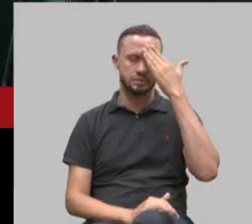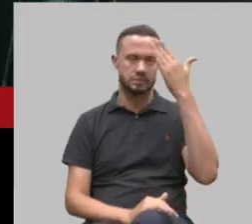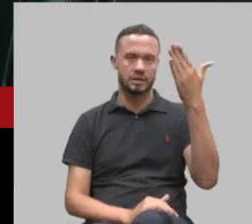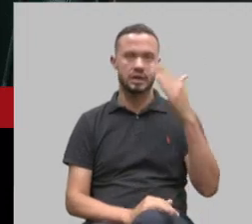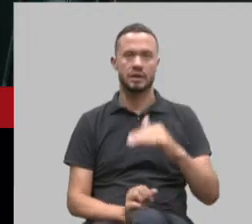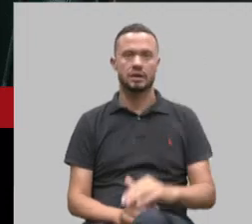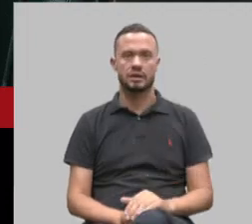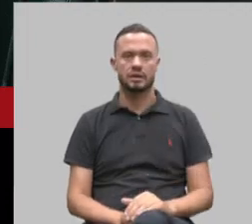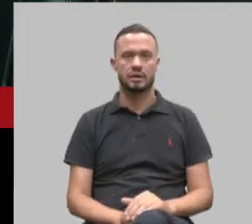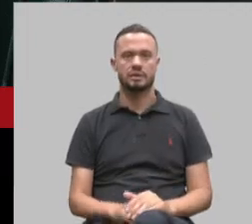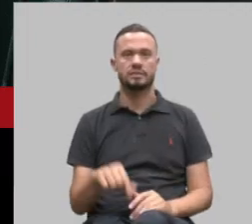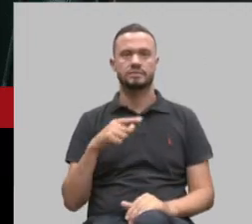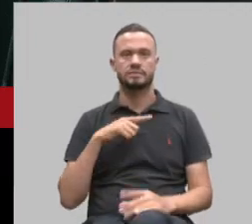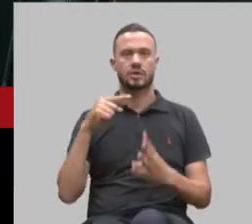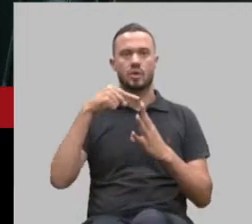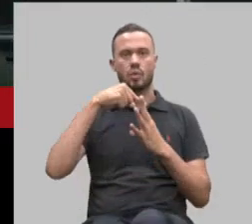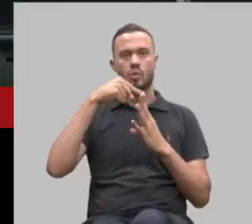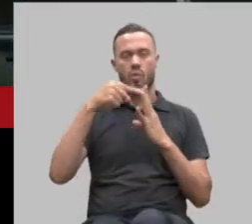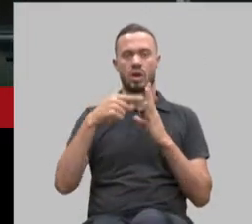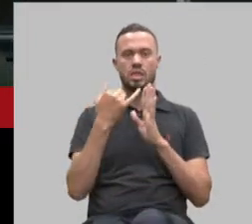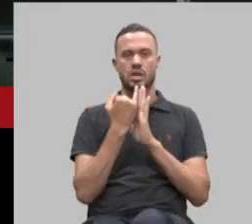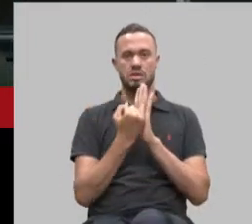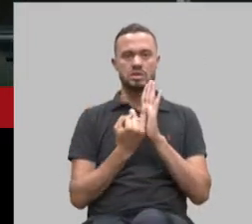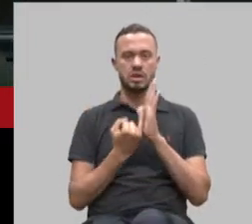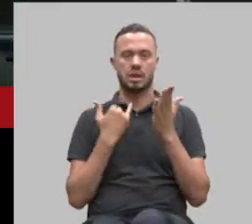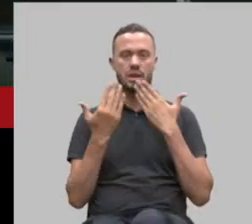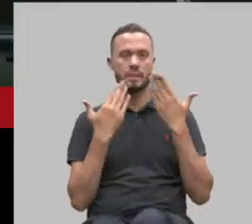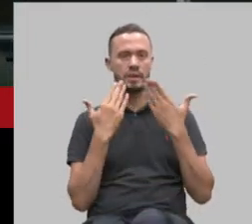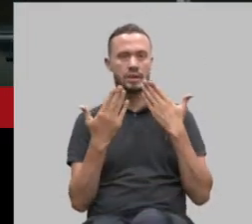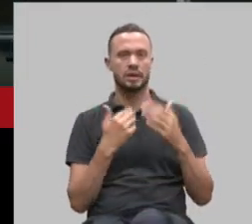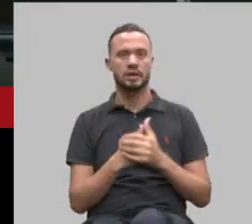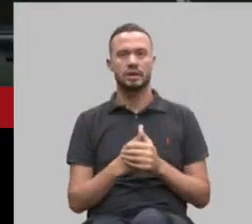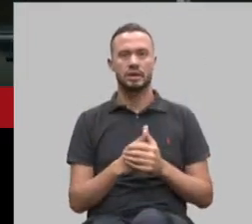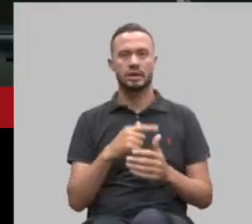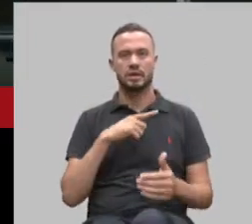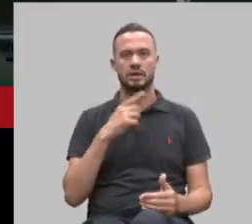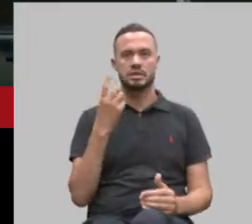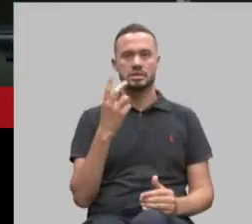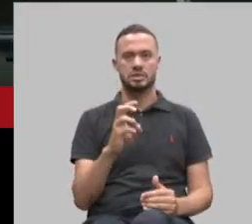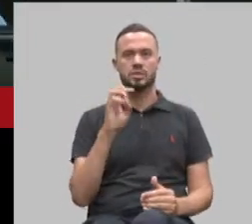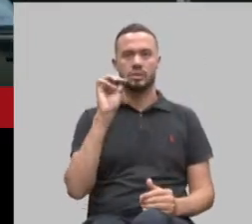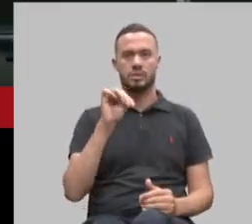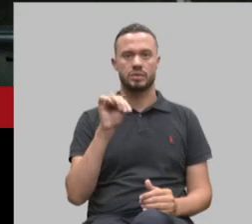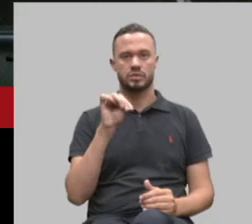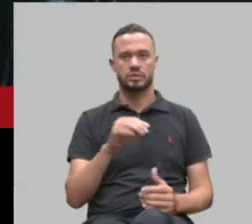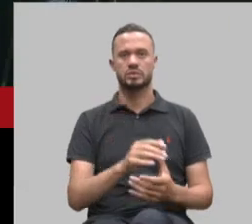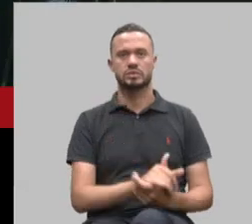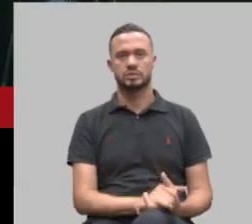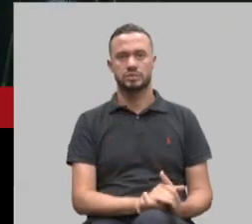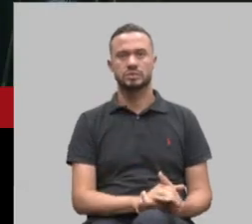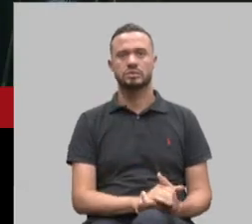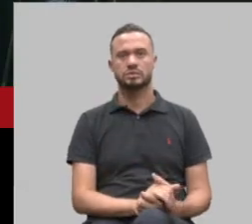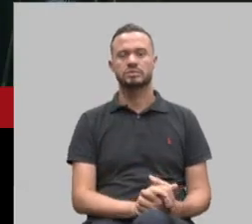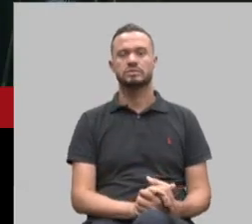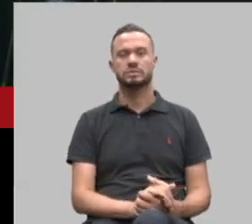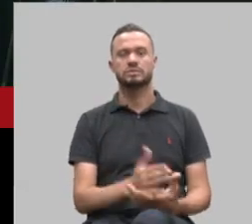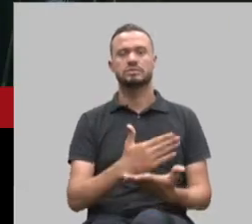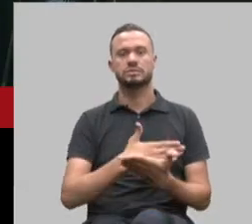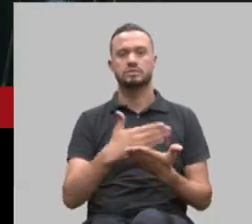quatro inscritos para para debater e tem 5 minutos pode